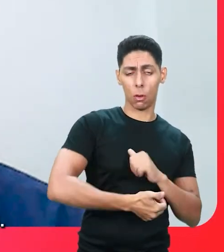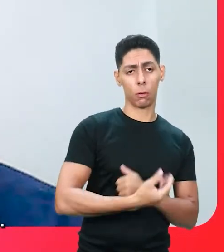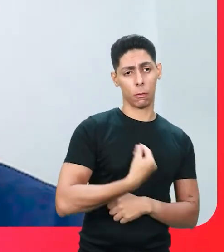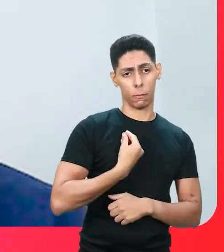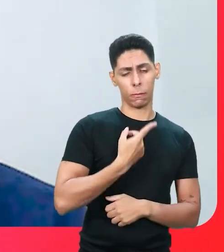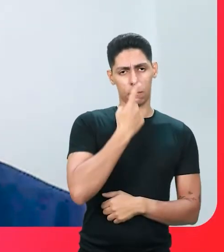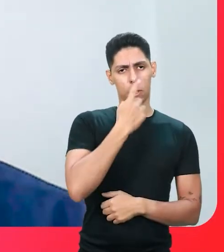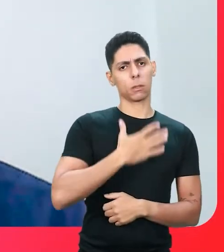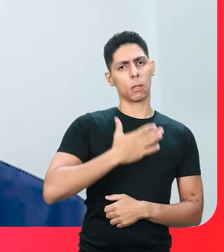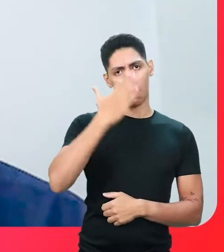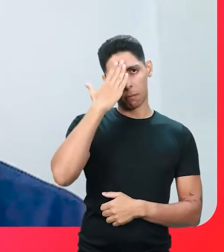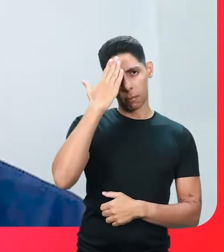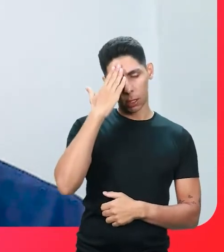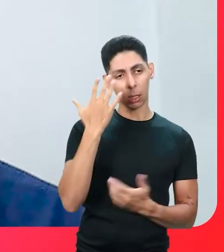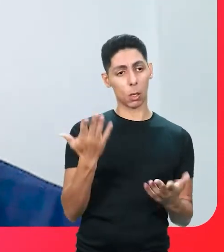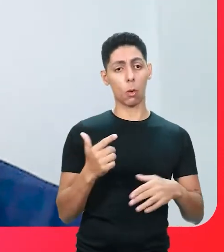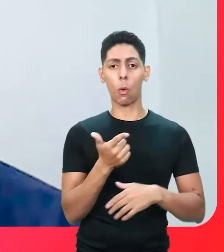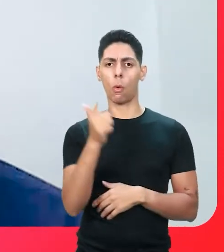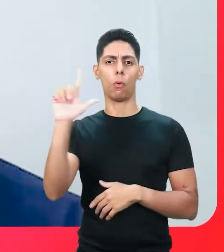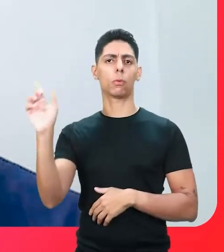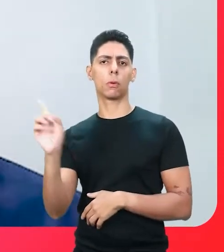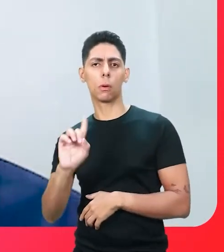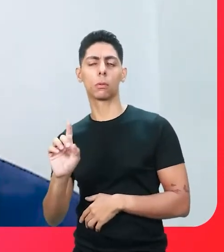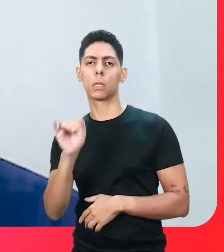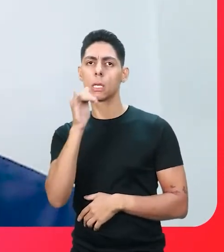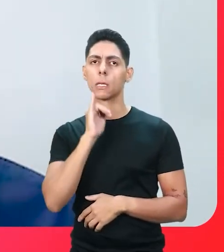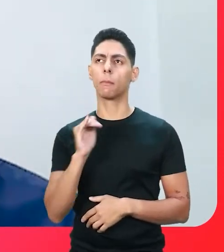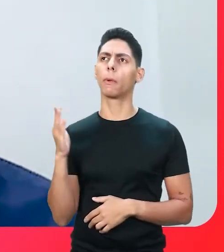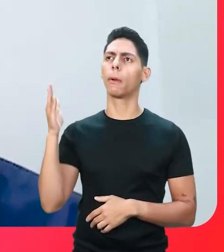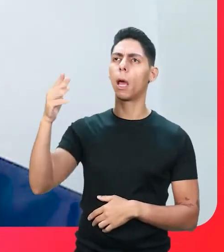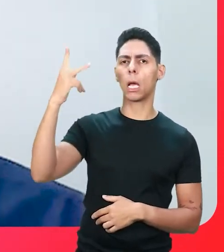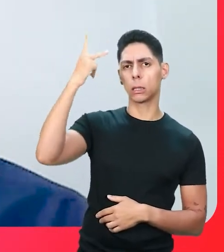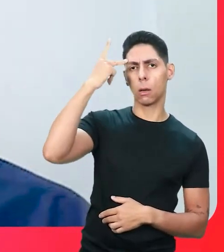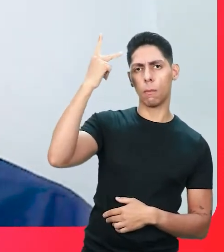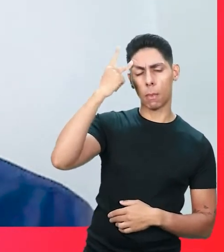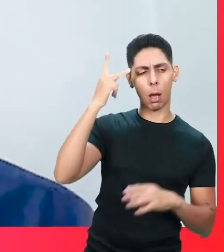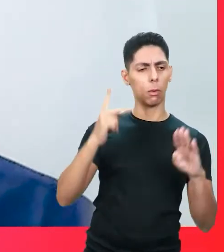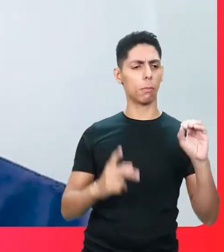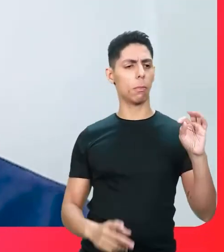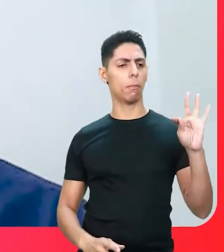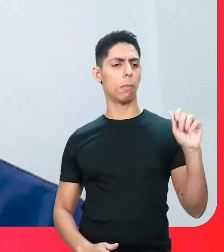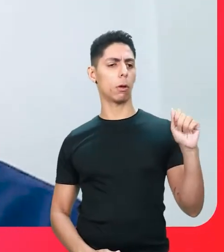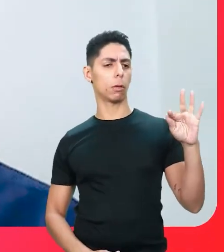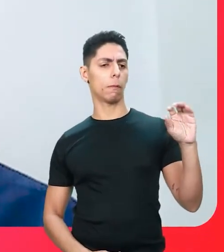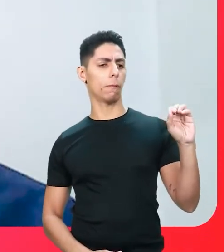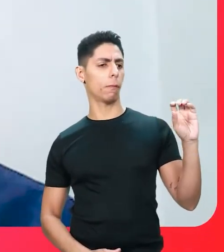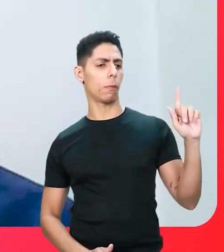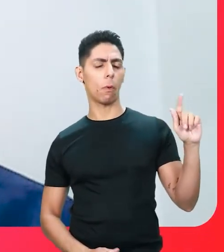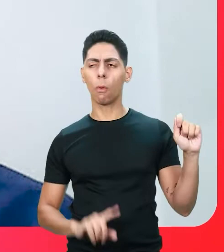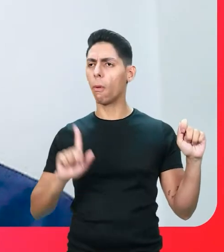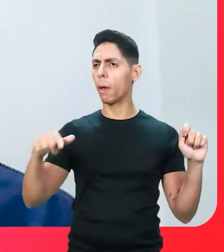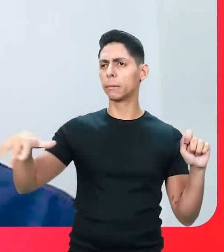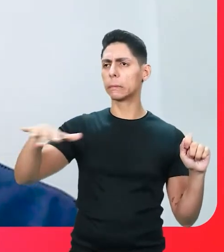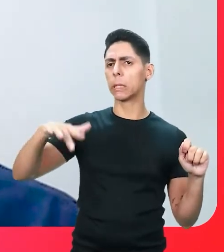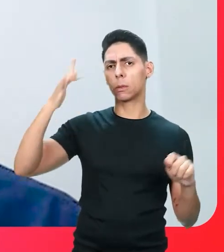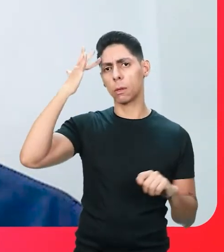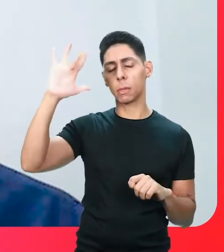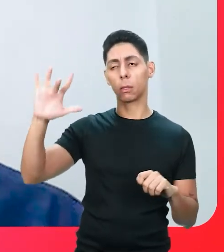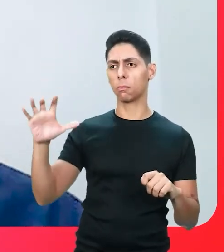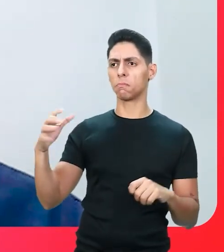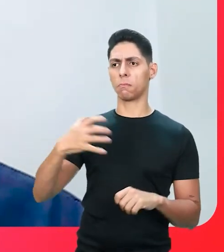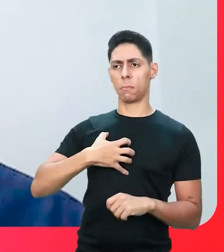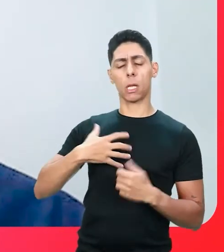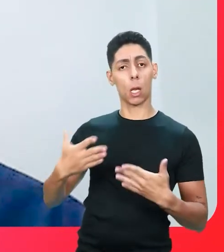Os outros não. Então, quando eu ia, por exemplo, transmitir um São Paulo e Botafogo no Morumbi, os jogadores de São Paulo não sabiam, então levavam um susto,